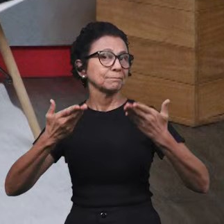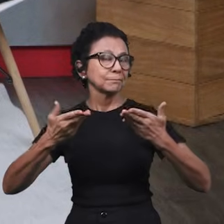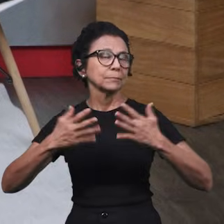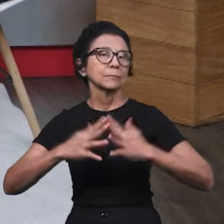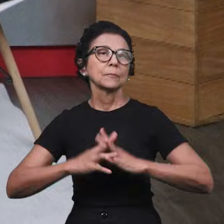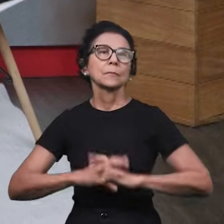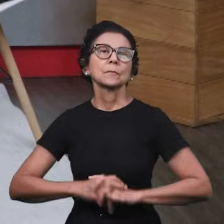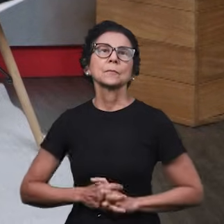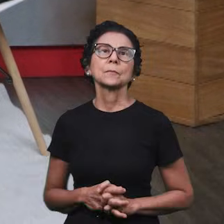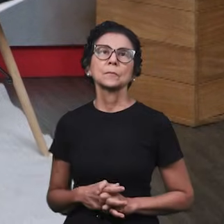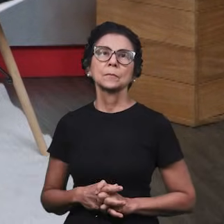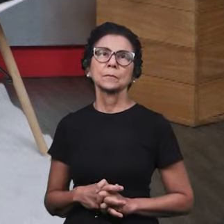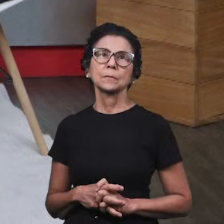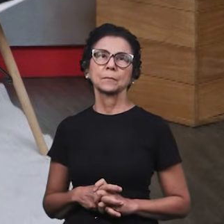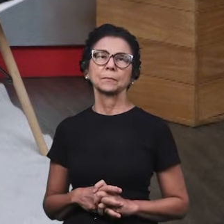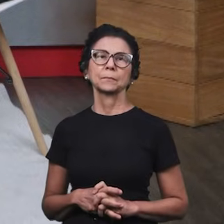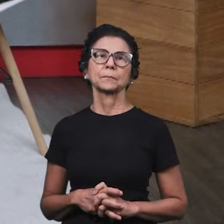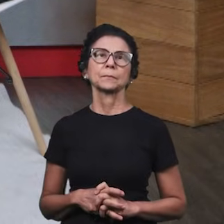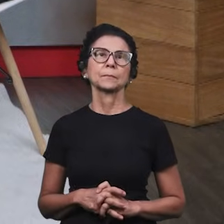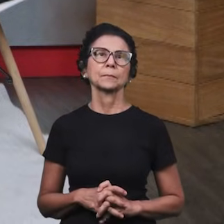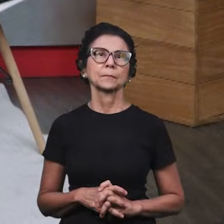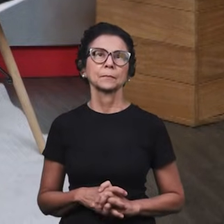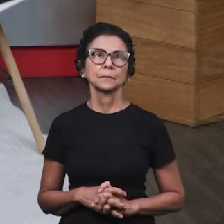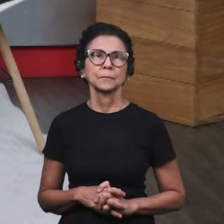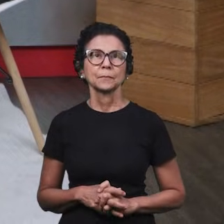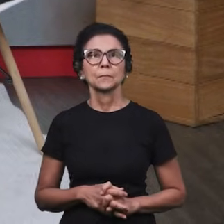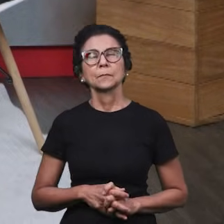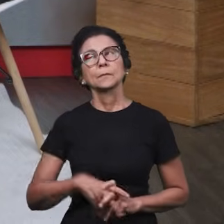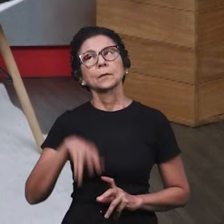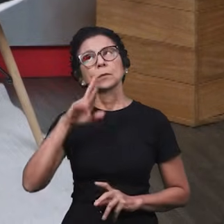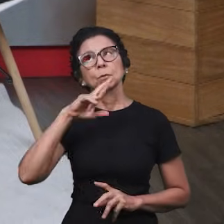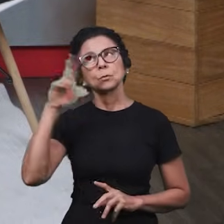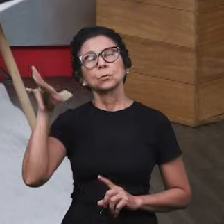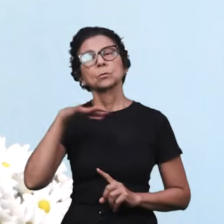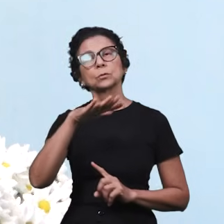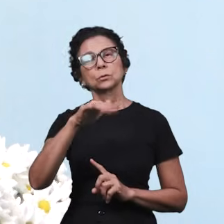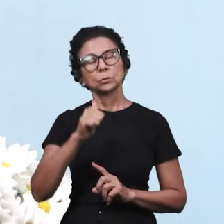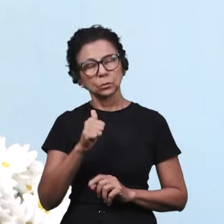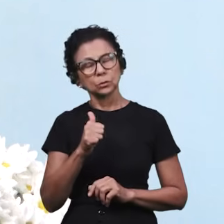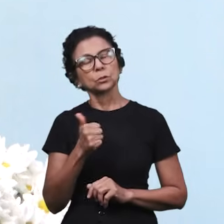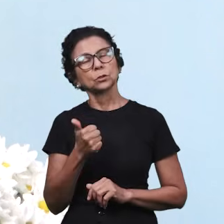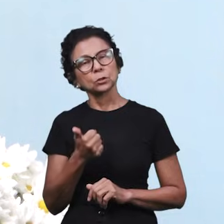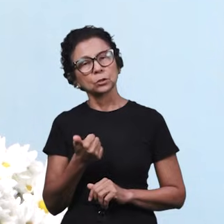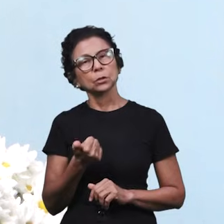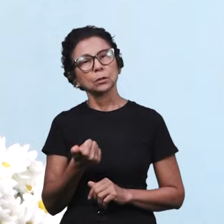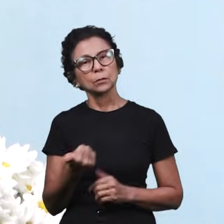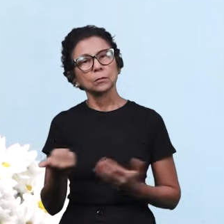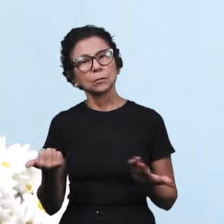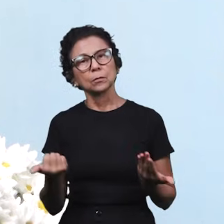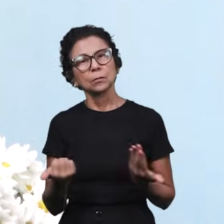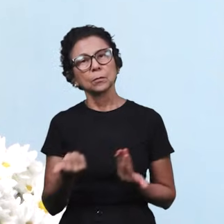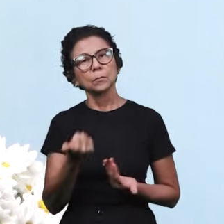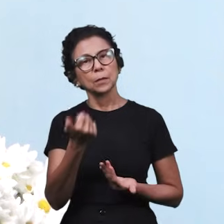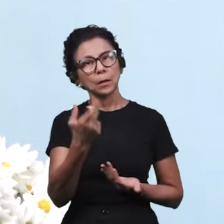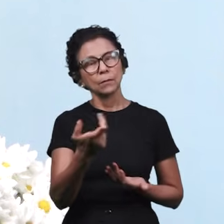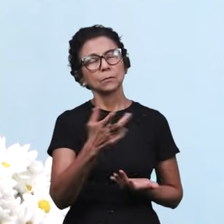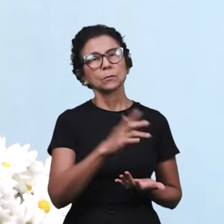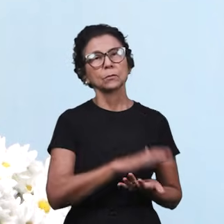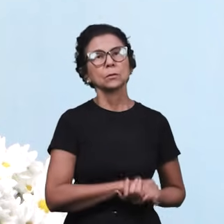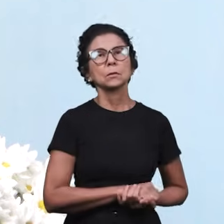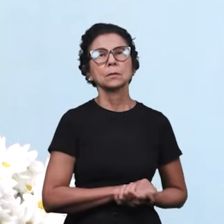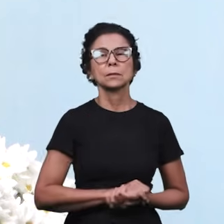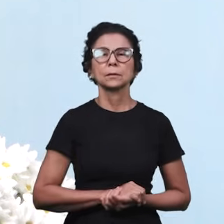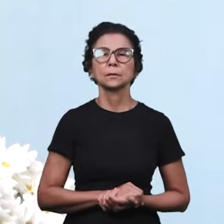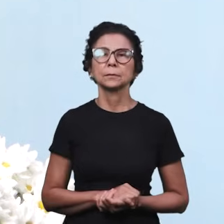Senhor não chama gente desocupada. O Senhor sempre chama a gente que fica fora o dia todo, né?